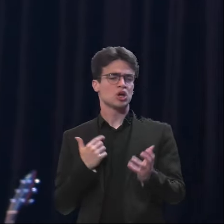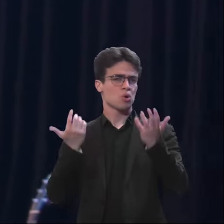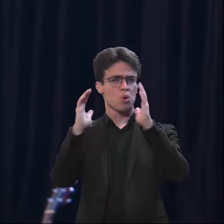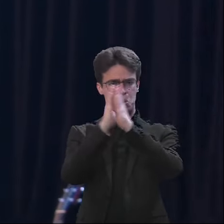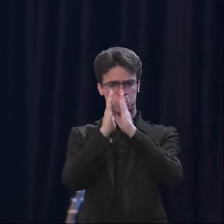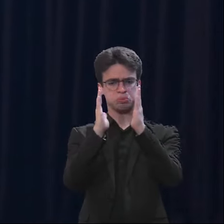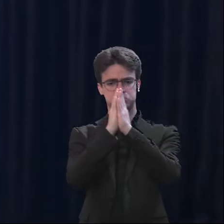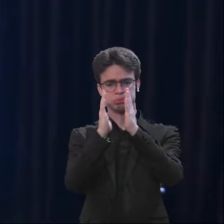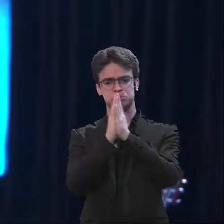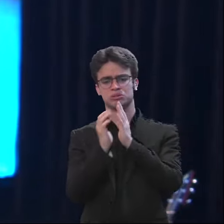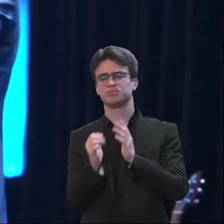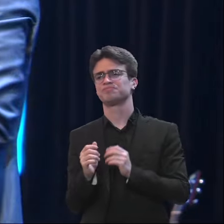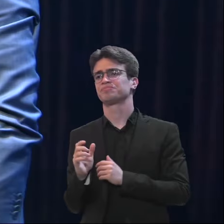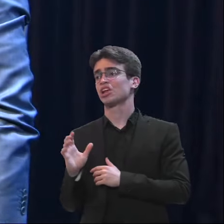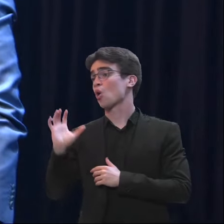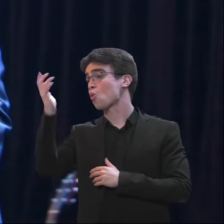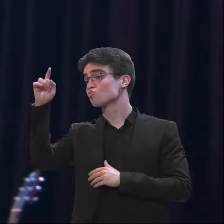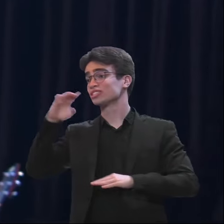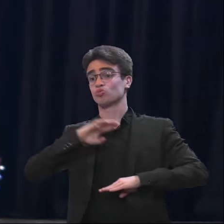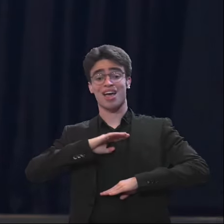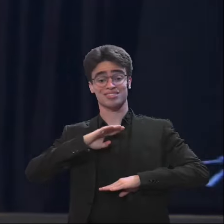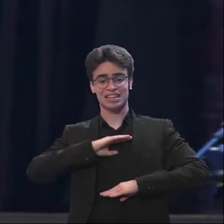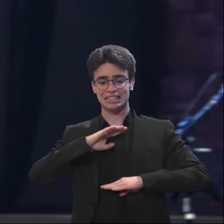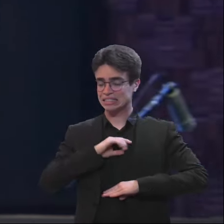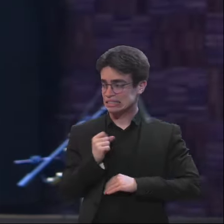Teve uma situação que eu não sabia resolver.